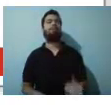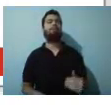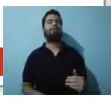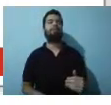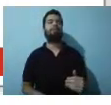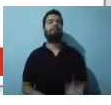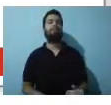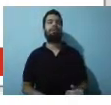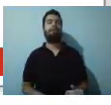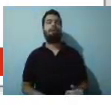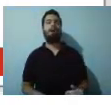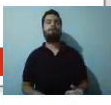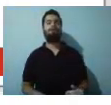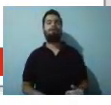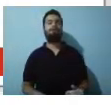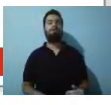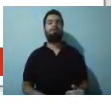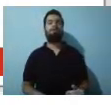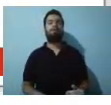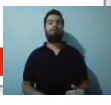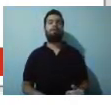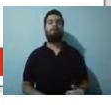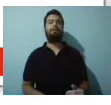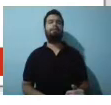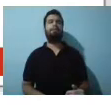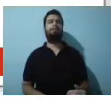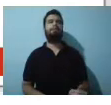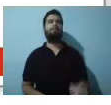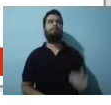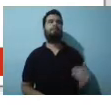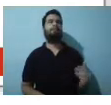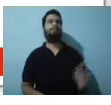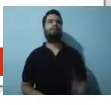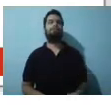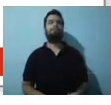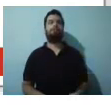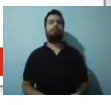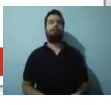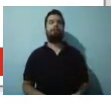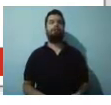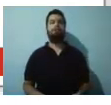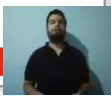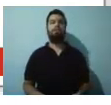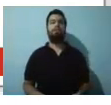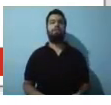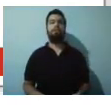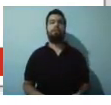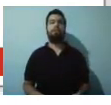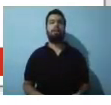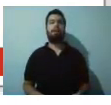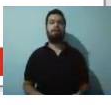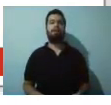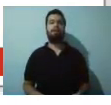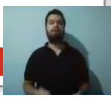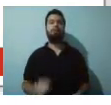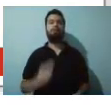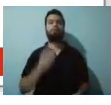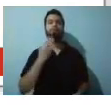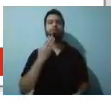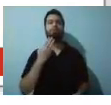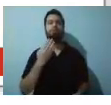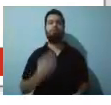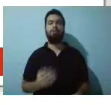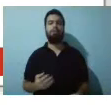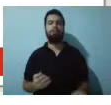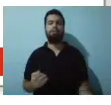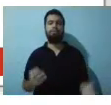quando ela fala daquela maneira. A gente fala que ele é mineiro quando fala trembão. A gente identifica que ele é carioca quando